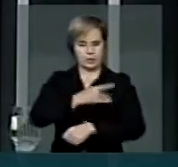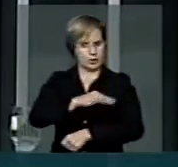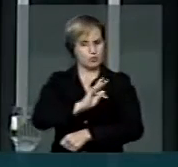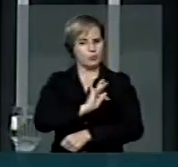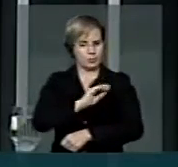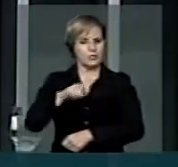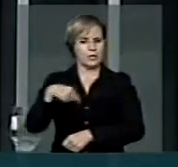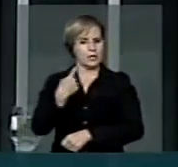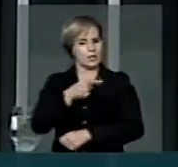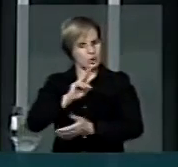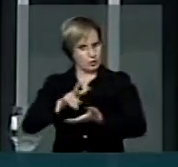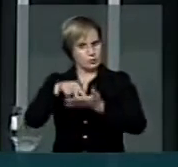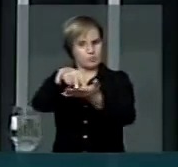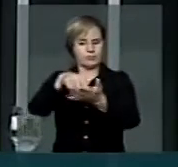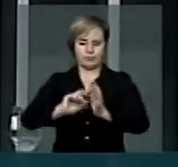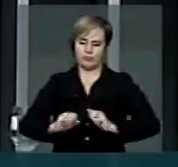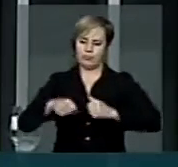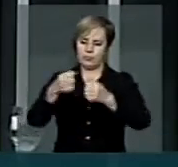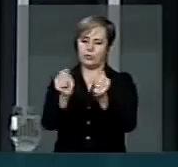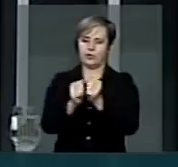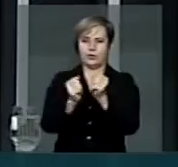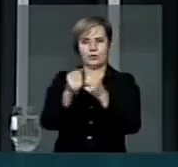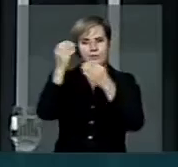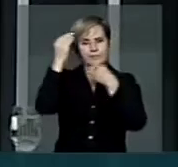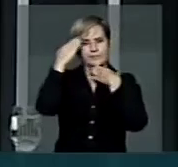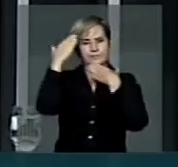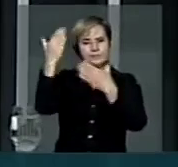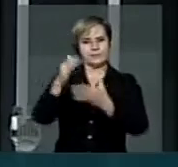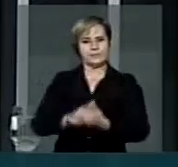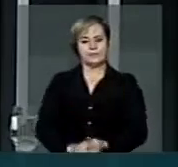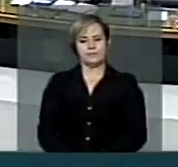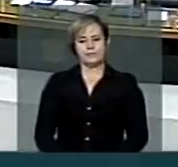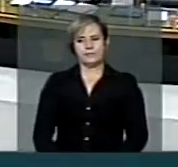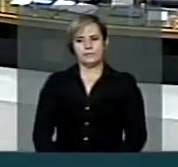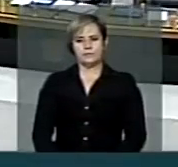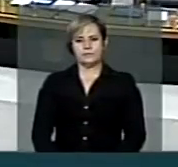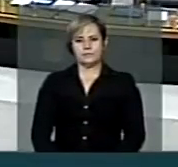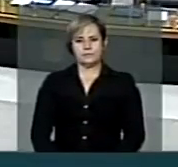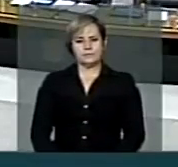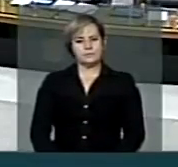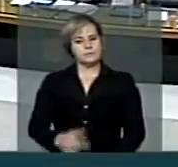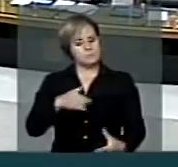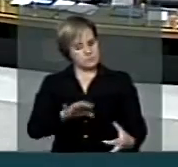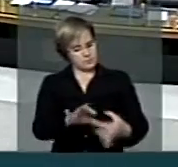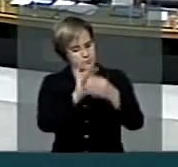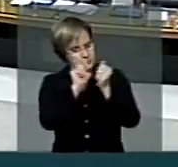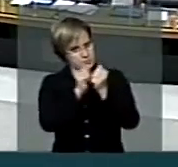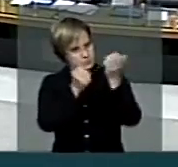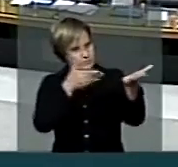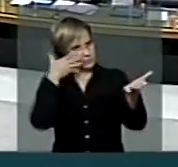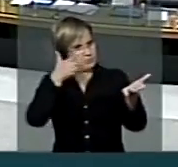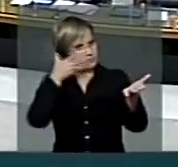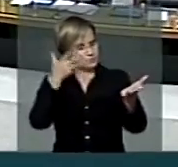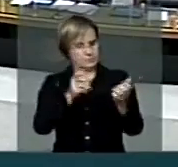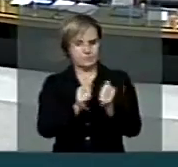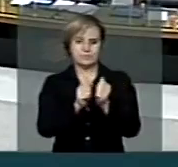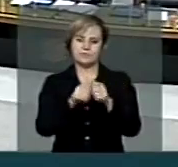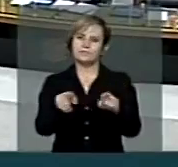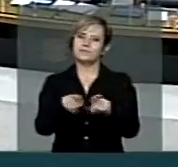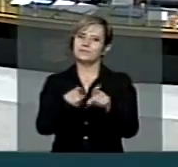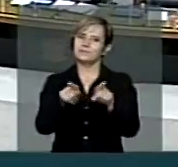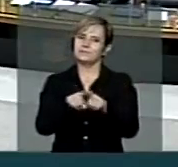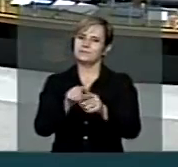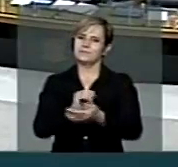lhe faltaremos. Muito obrigado, senhor presidente. Muito obrigado, deputado. Eu quero me associar ao pronunciamento de Vossa Excelência e